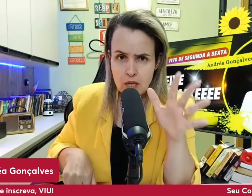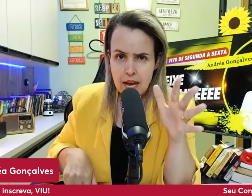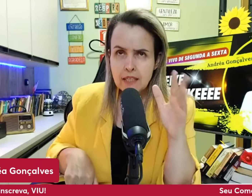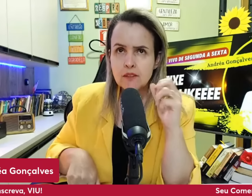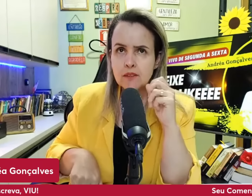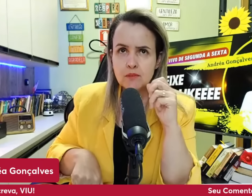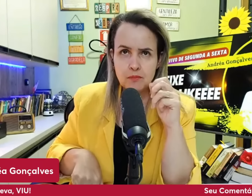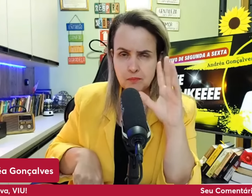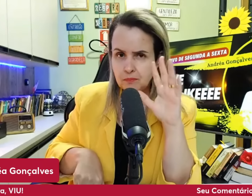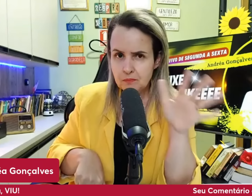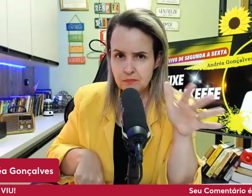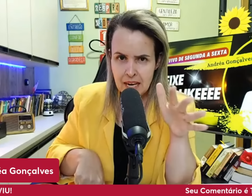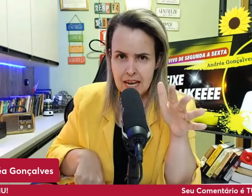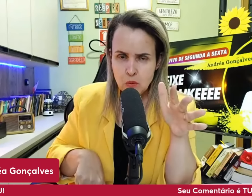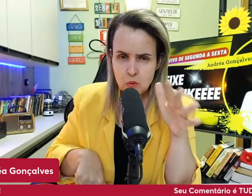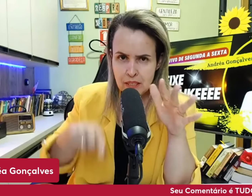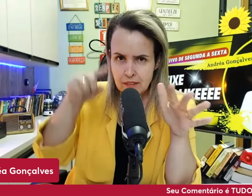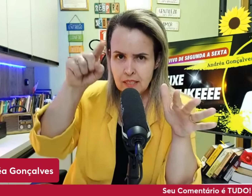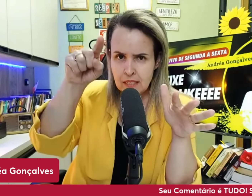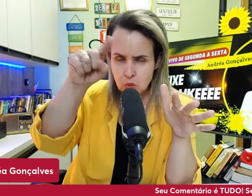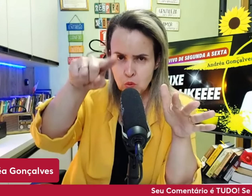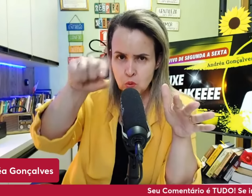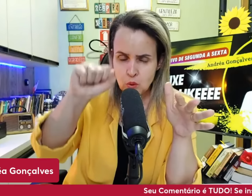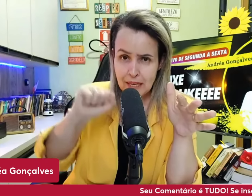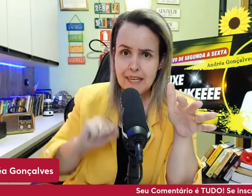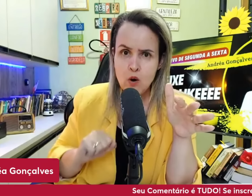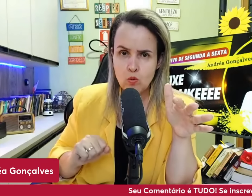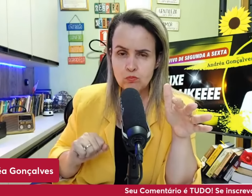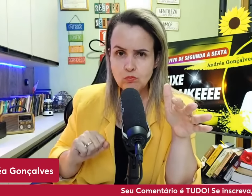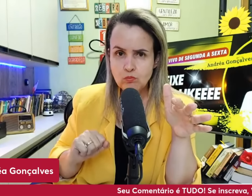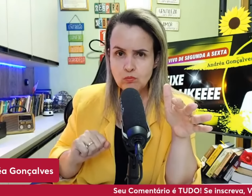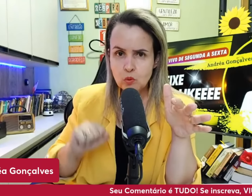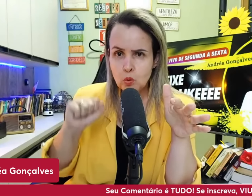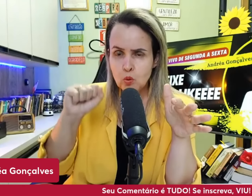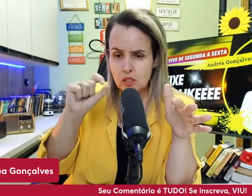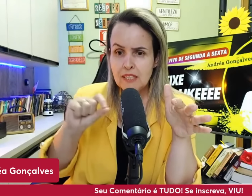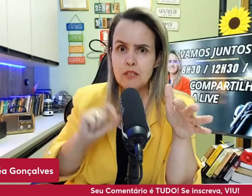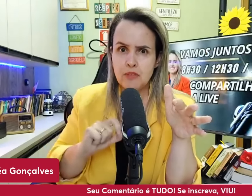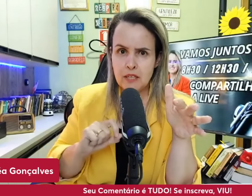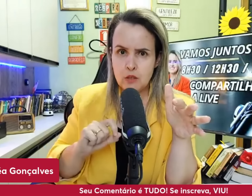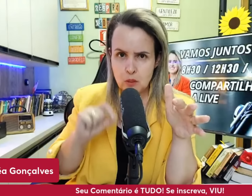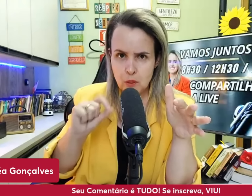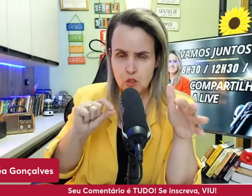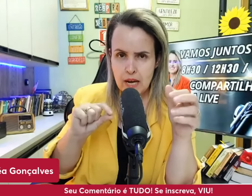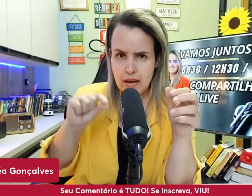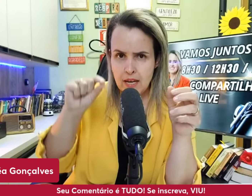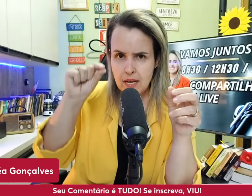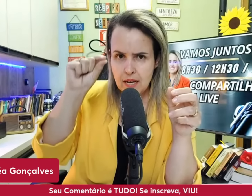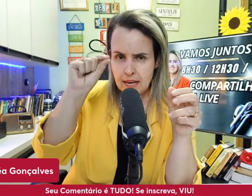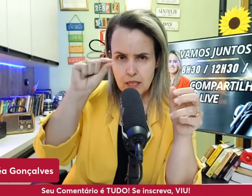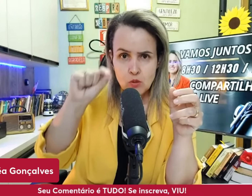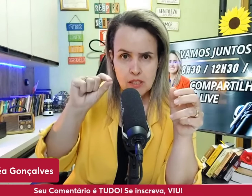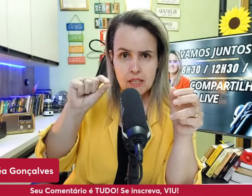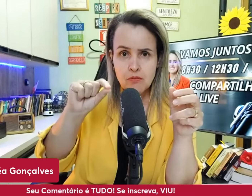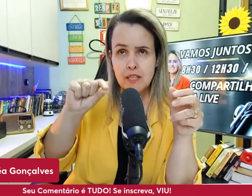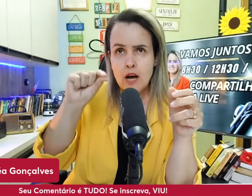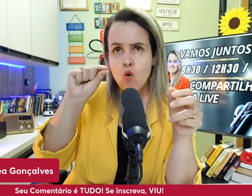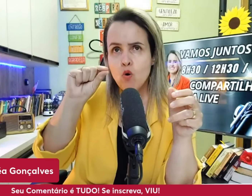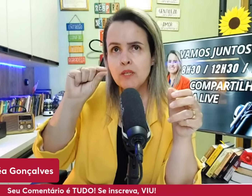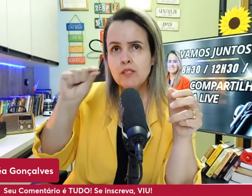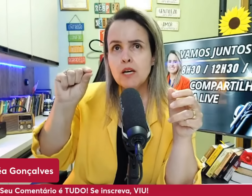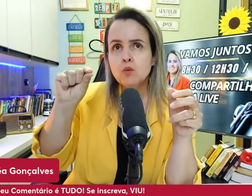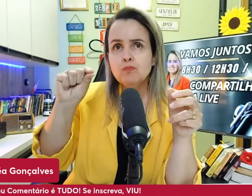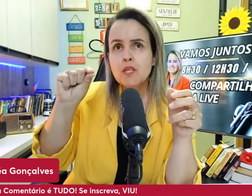você pode olhar tá lá no na no canal do Senado Federal você pode olhar canal do Senado